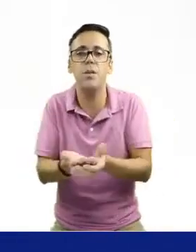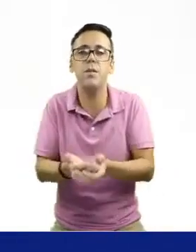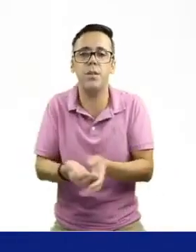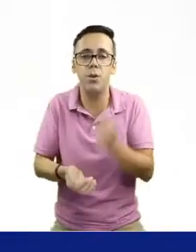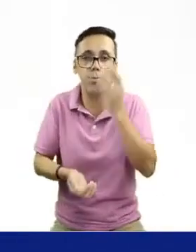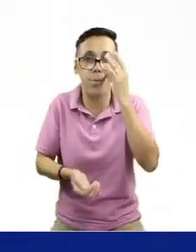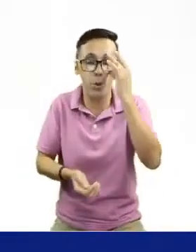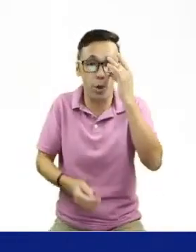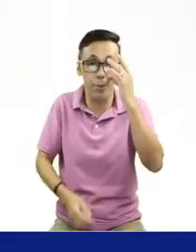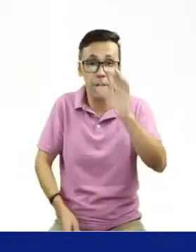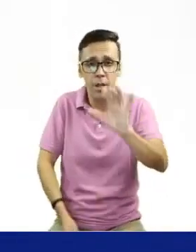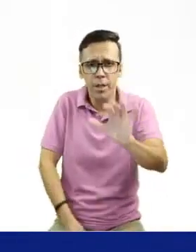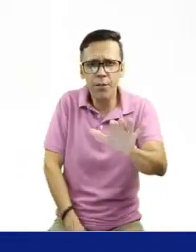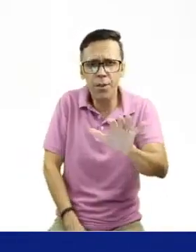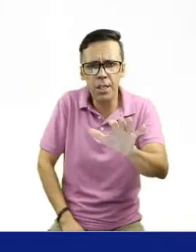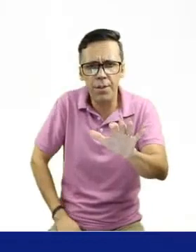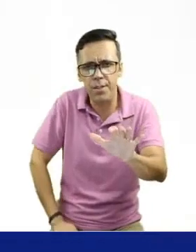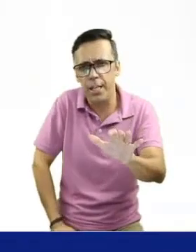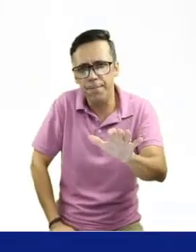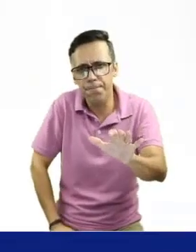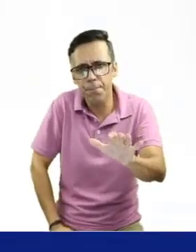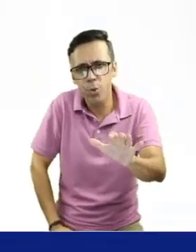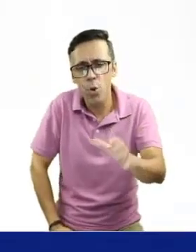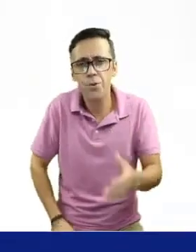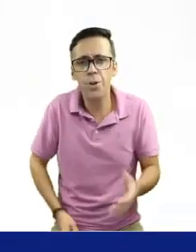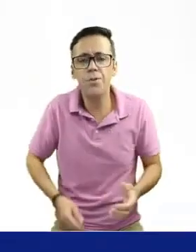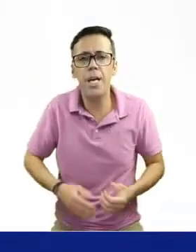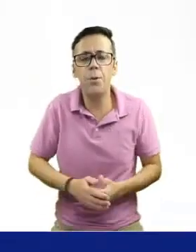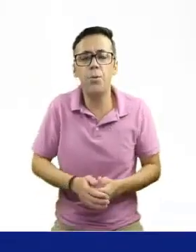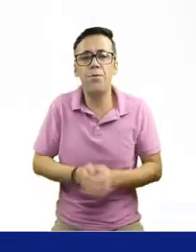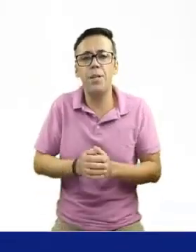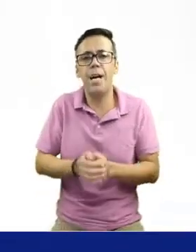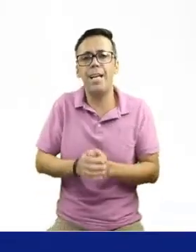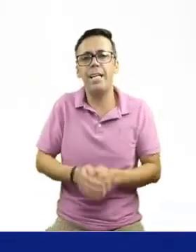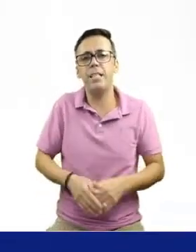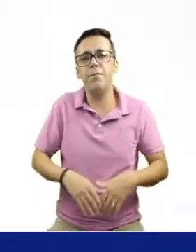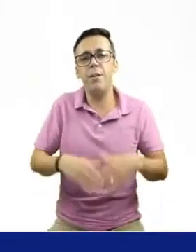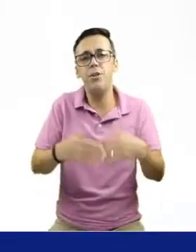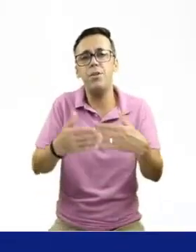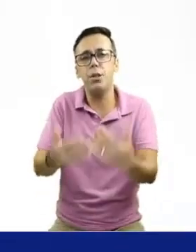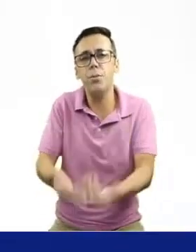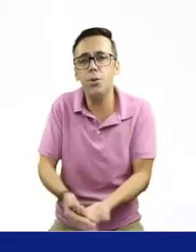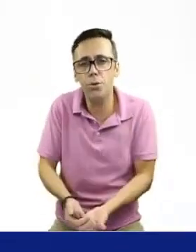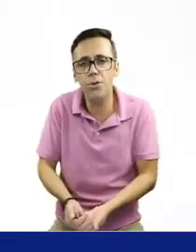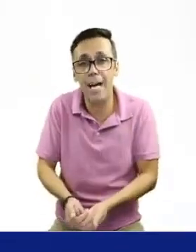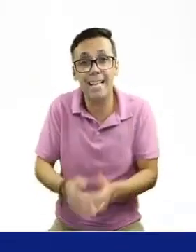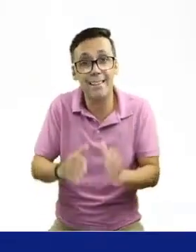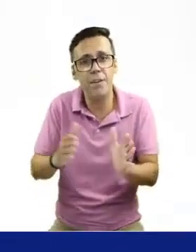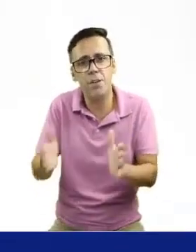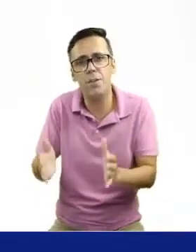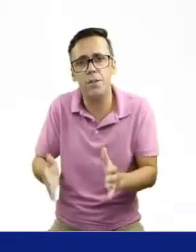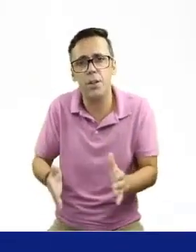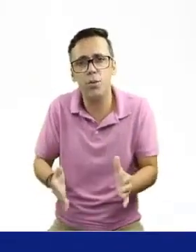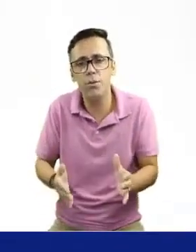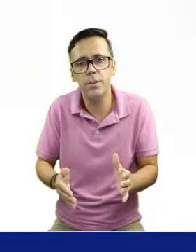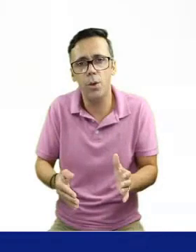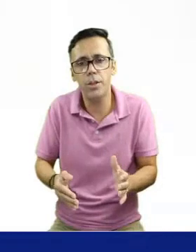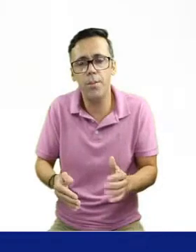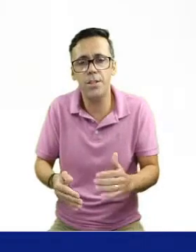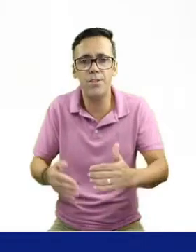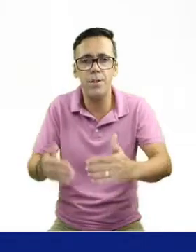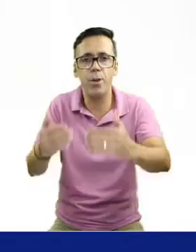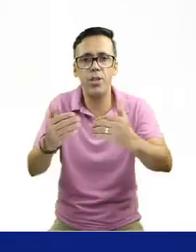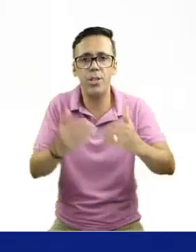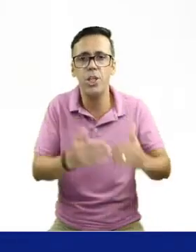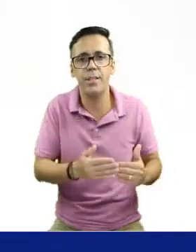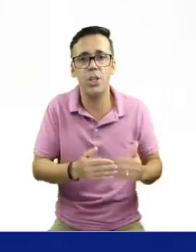para você fechar todo esse ciclo de pomodoro que que você tá fazendo o teu cérebro fica alerta em 25 minutos até 25